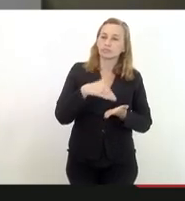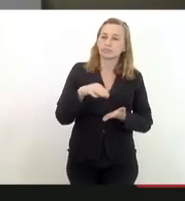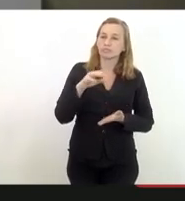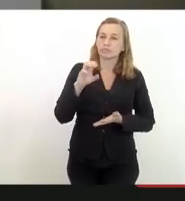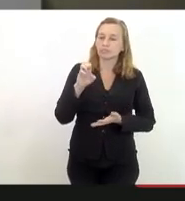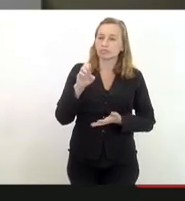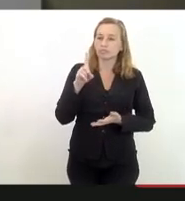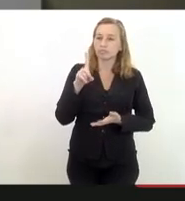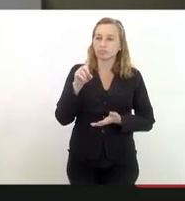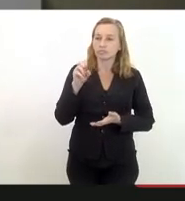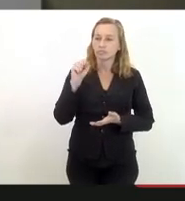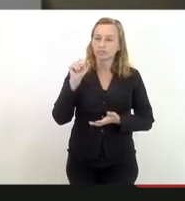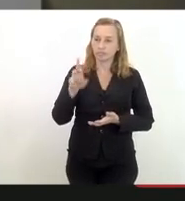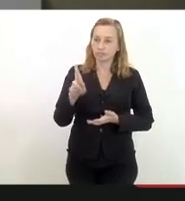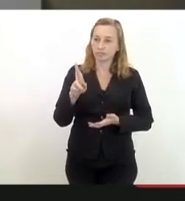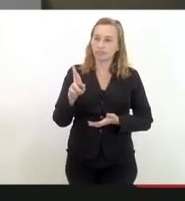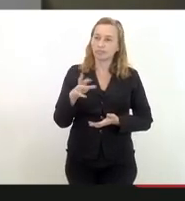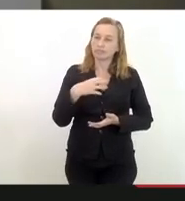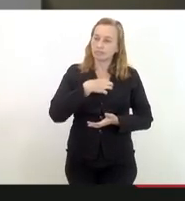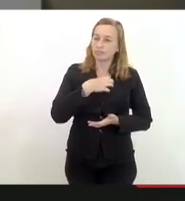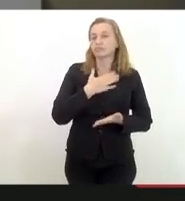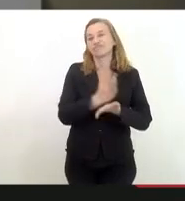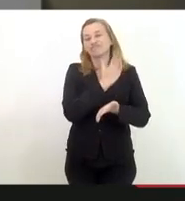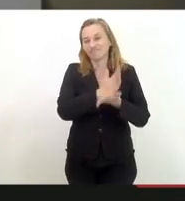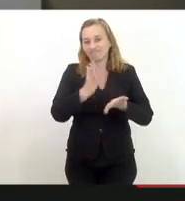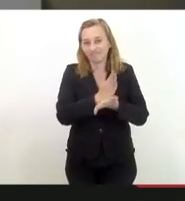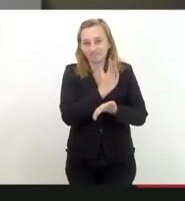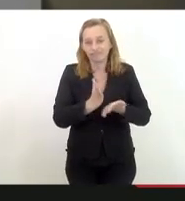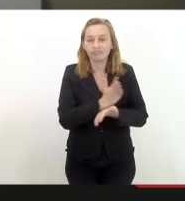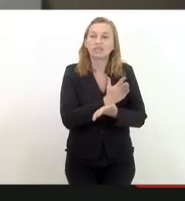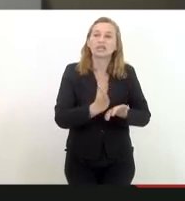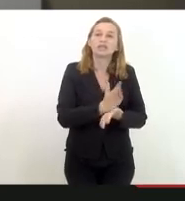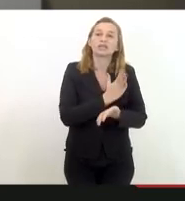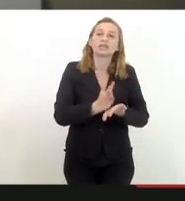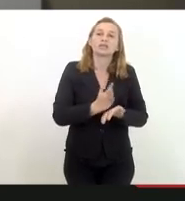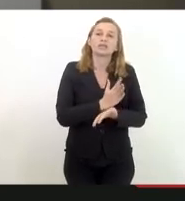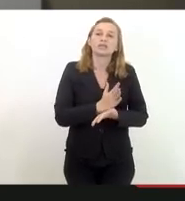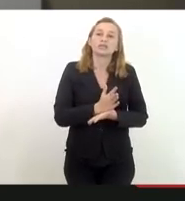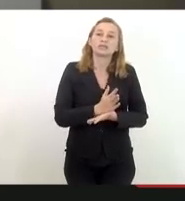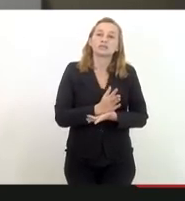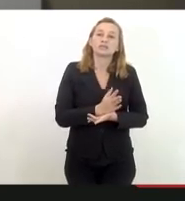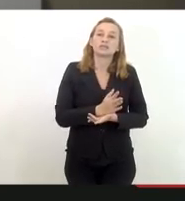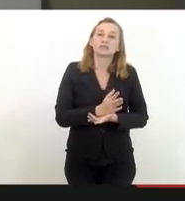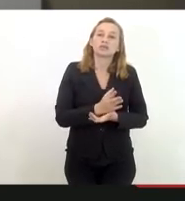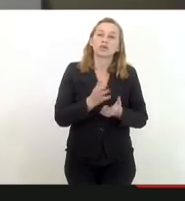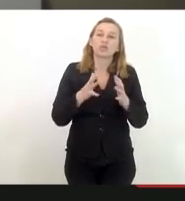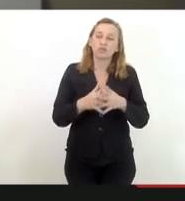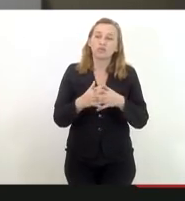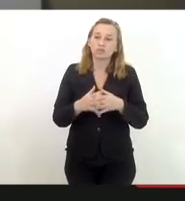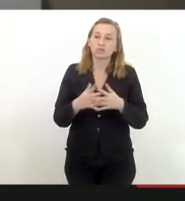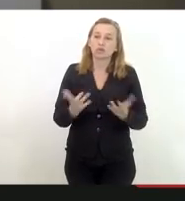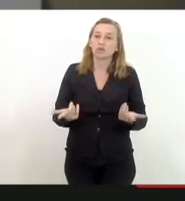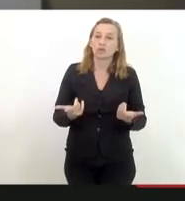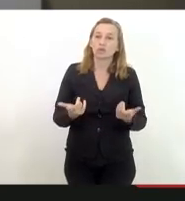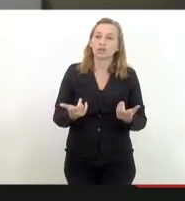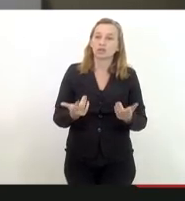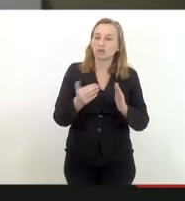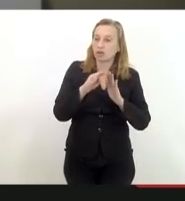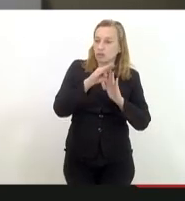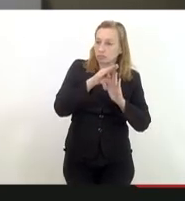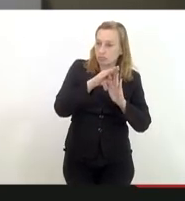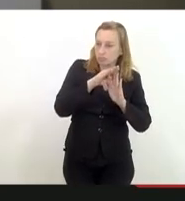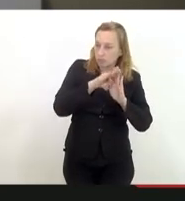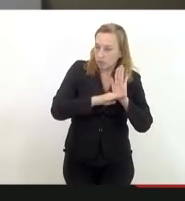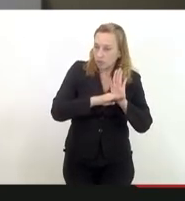proposta, e o que a gente sente muitas vezes é que há um descompasso entre a programação da Secretaria